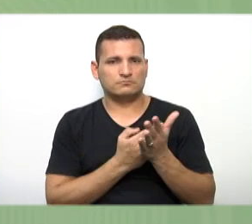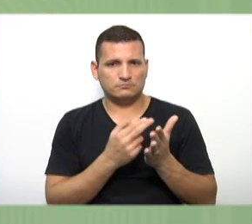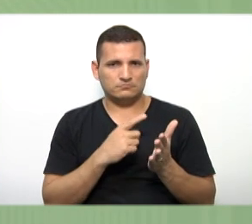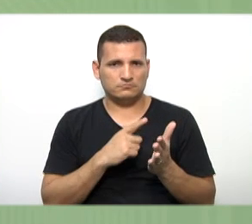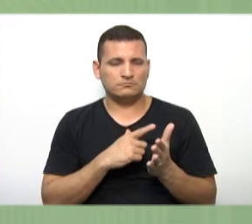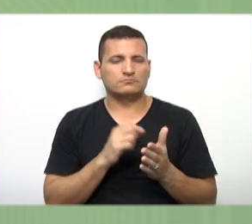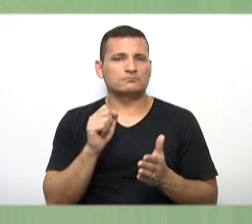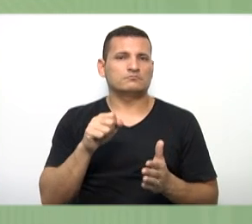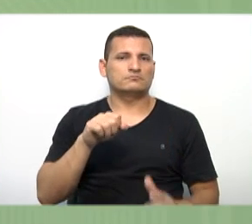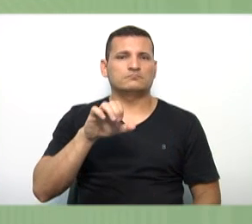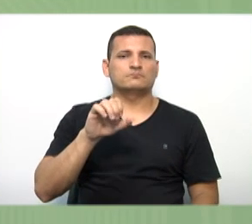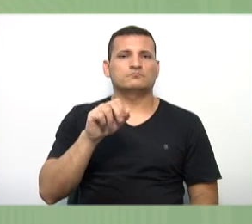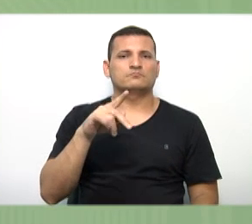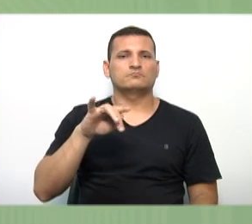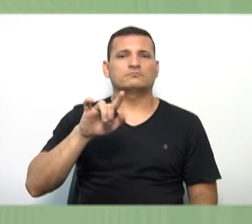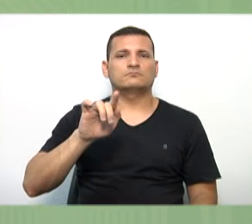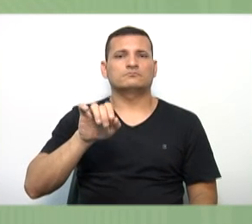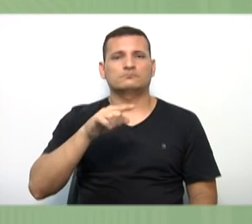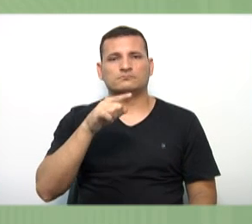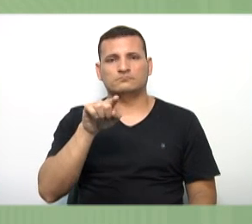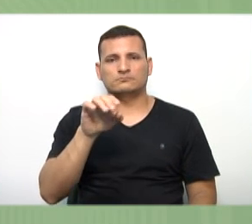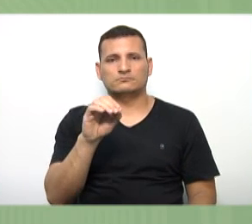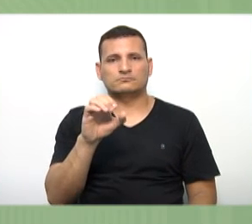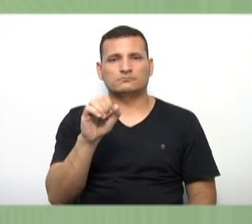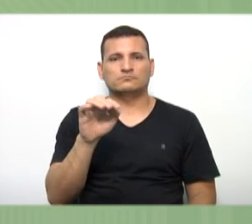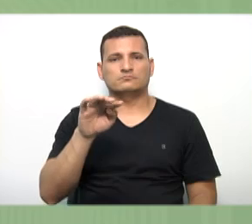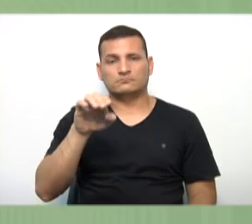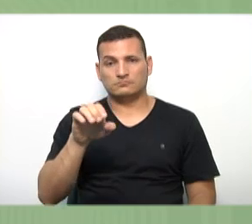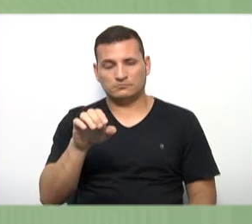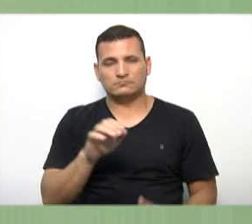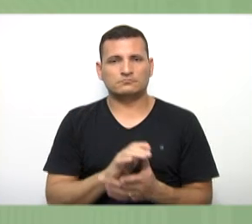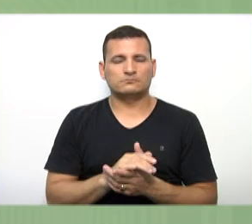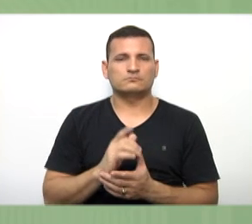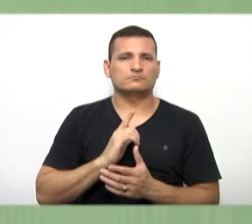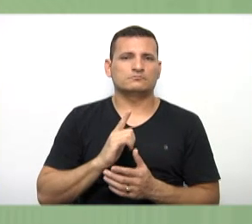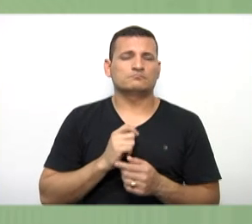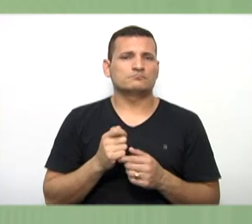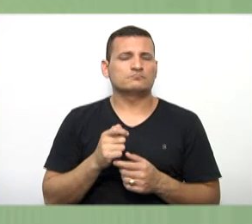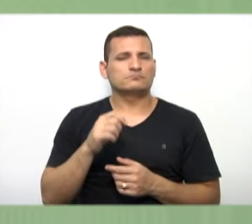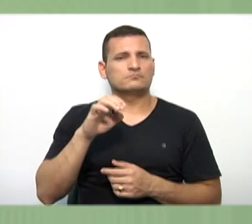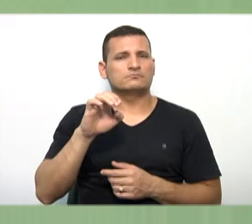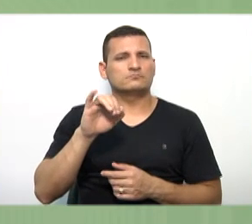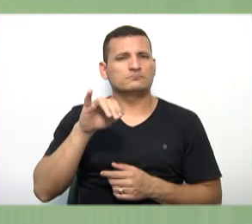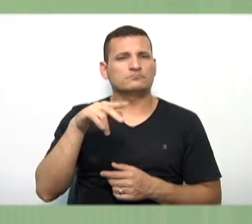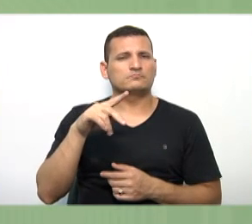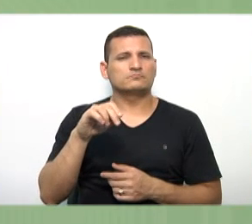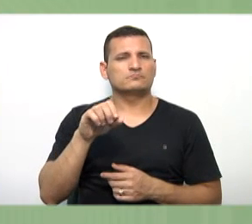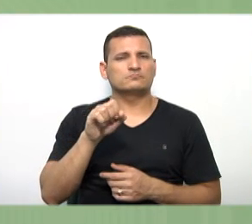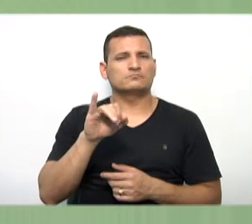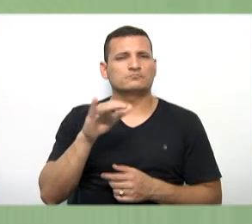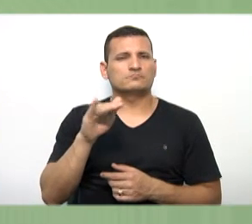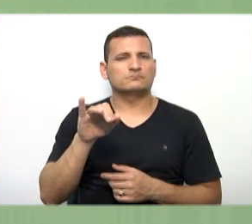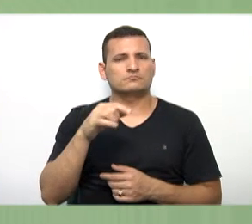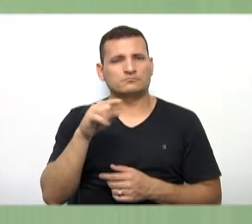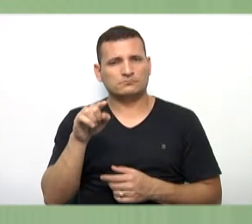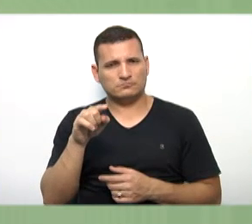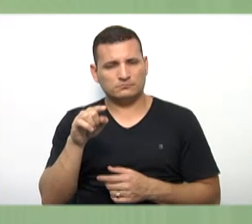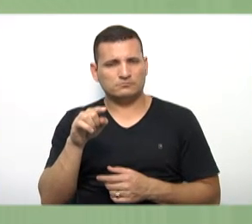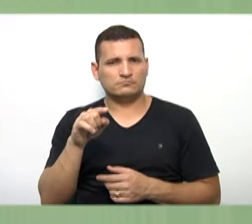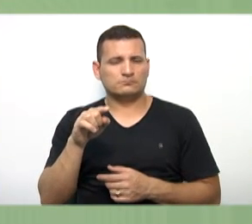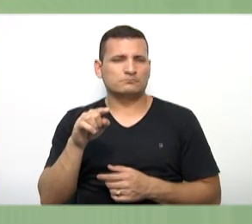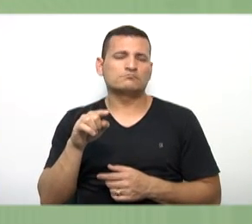de Espigão do Oeste. A imposição do mercado e inovações tecnológicas.